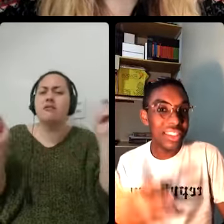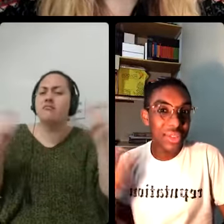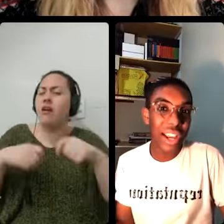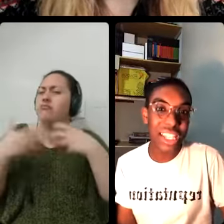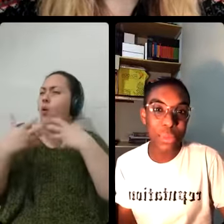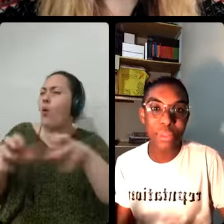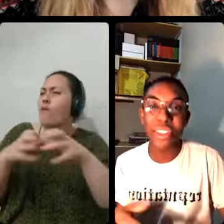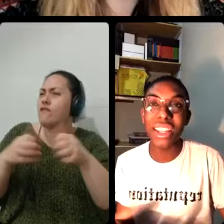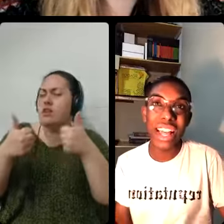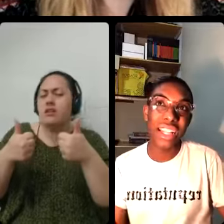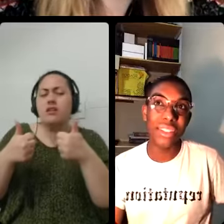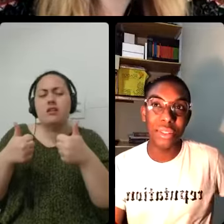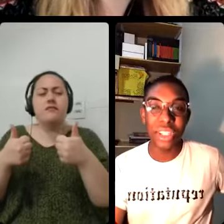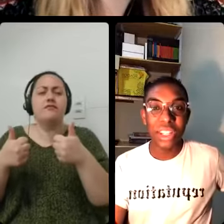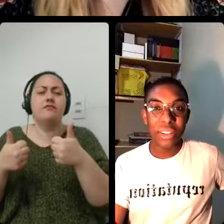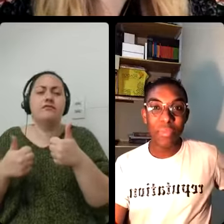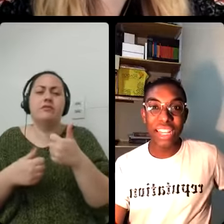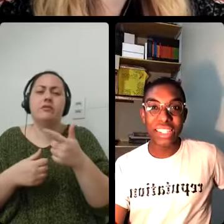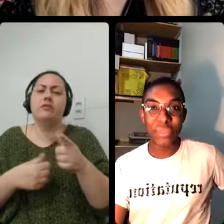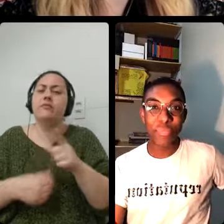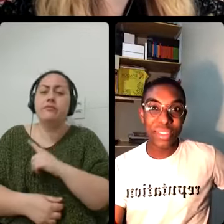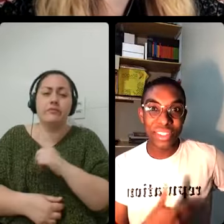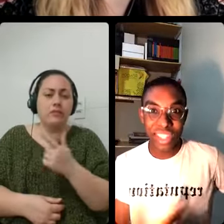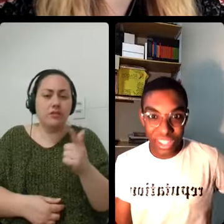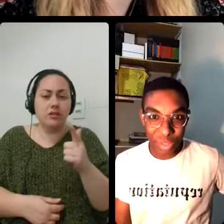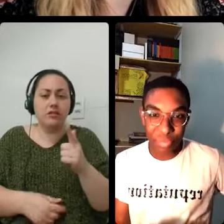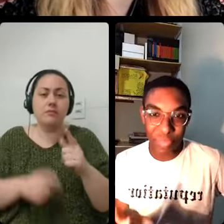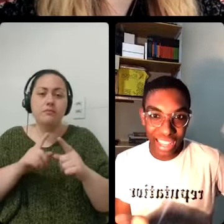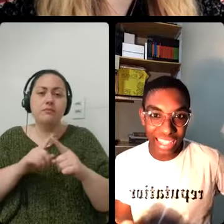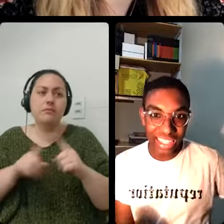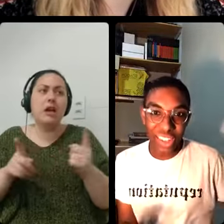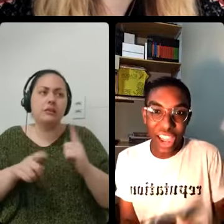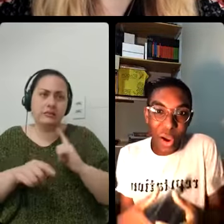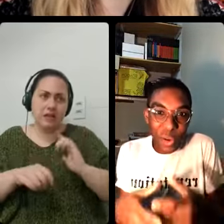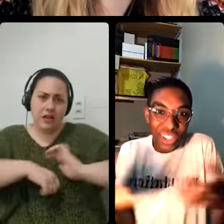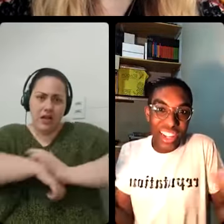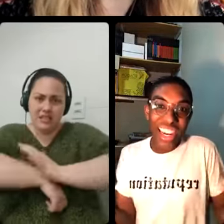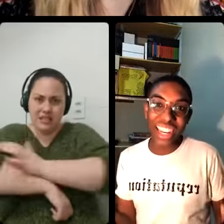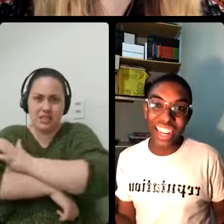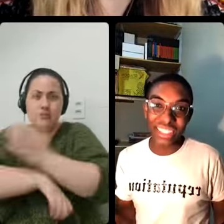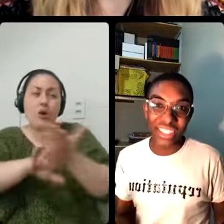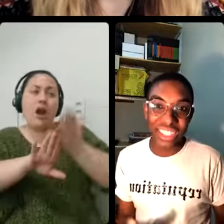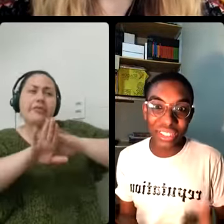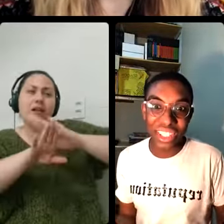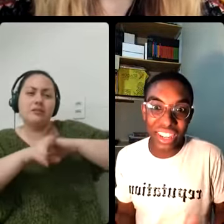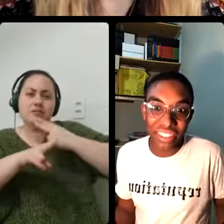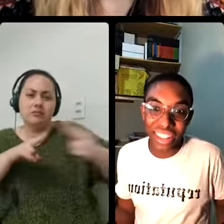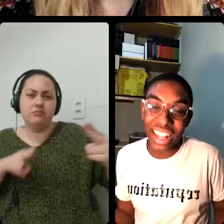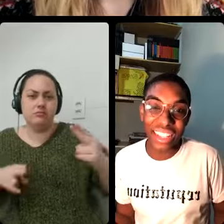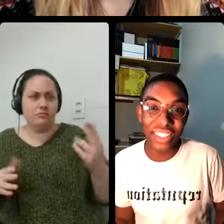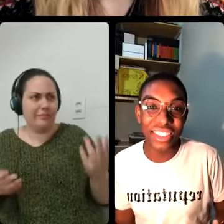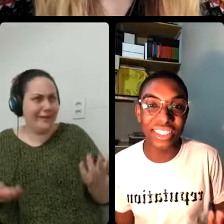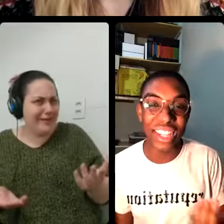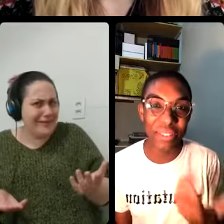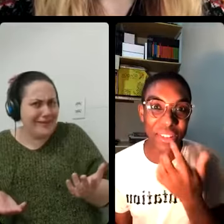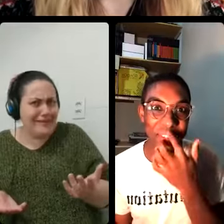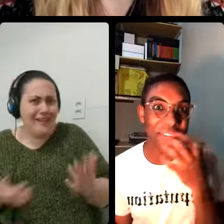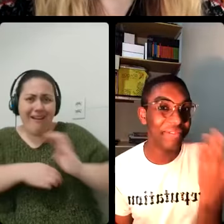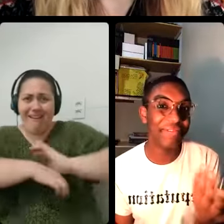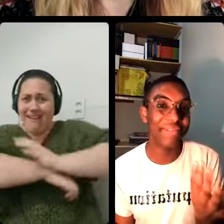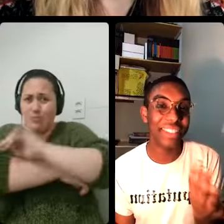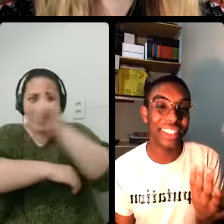que existe um racismo velado, mas se isso aí não é algo escancarado, eu não sei o que é velado, então,